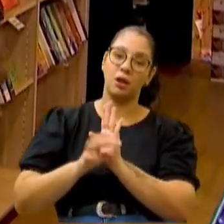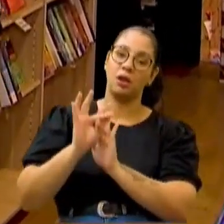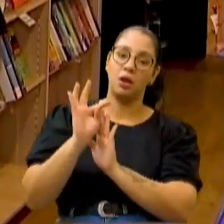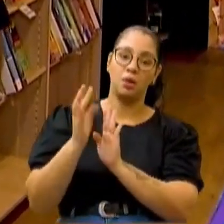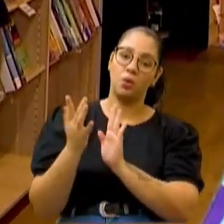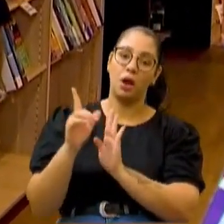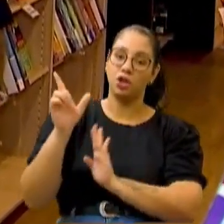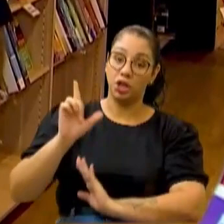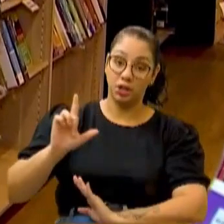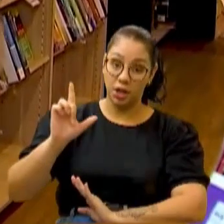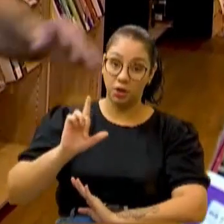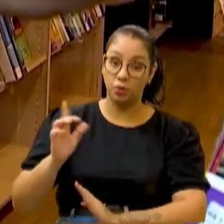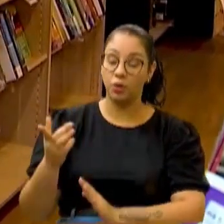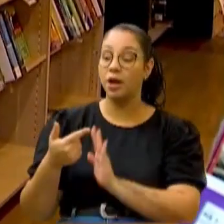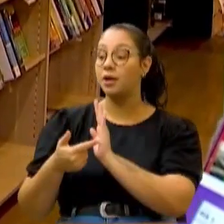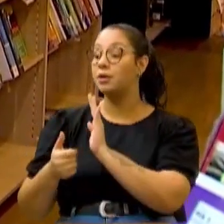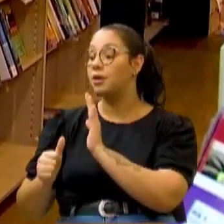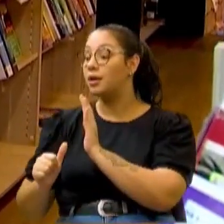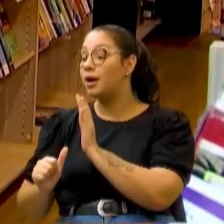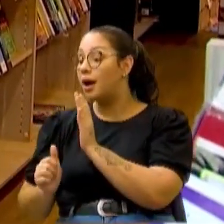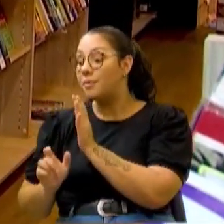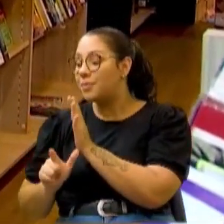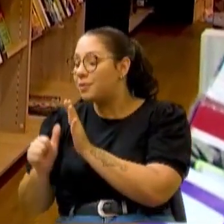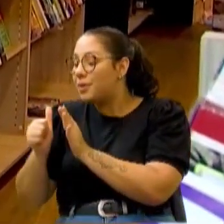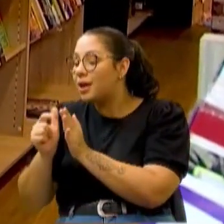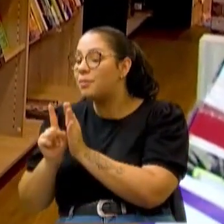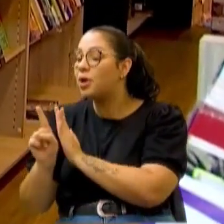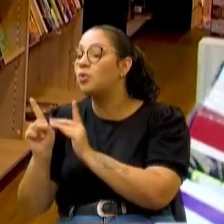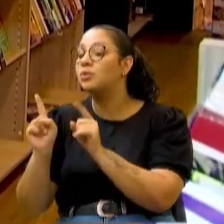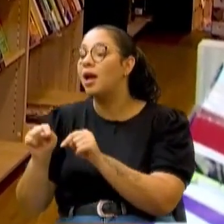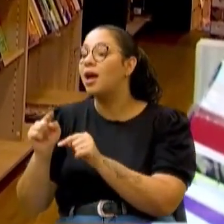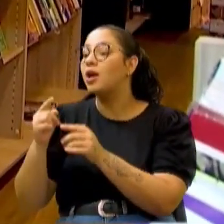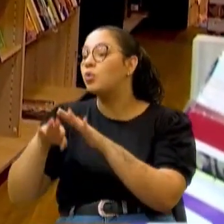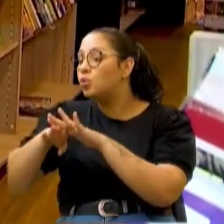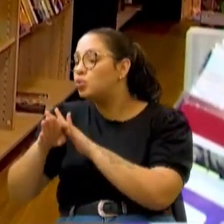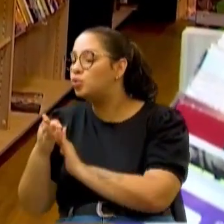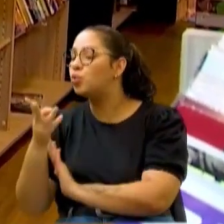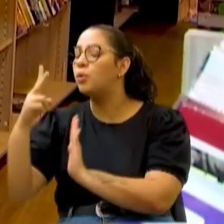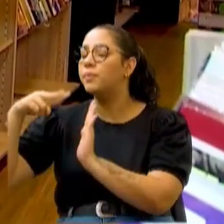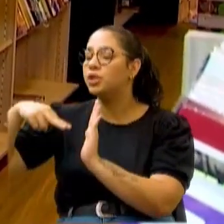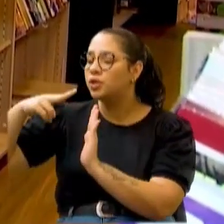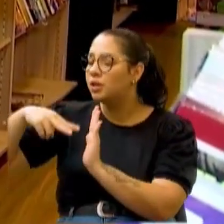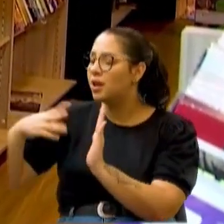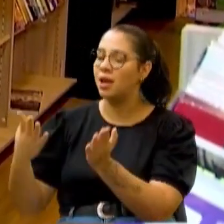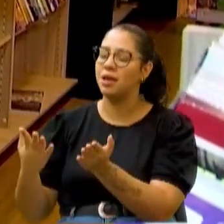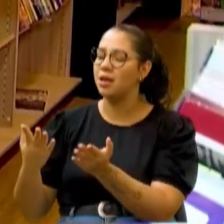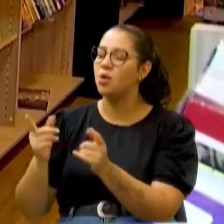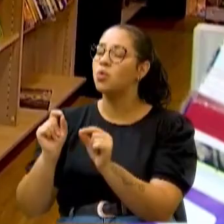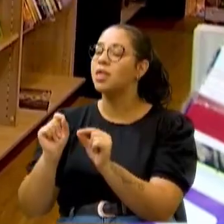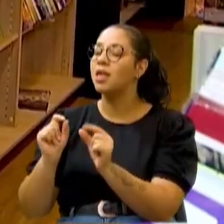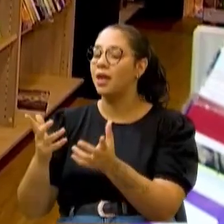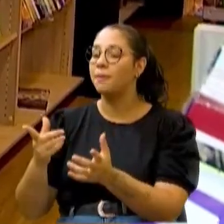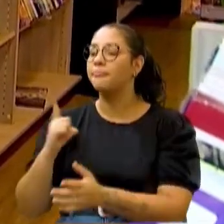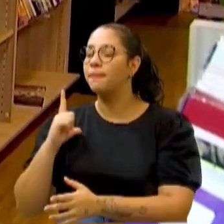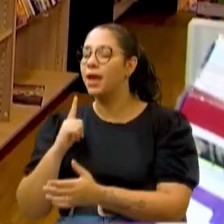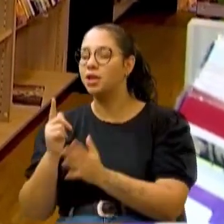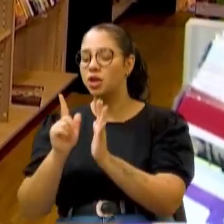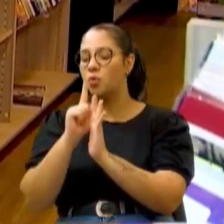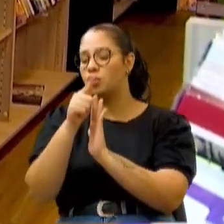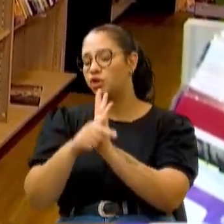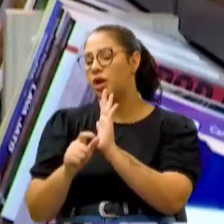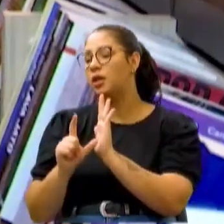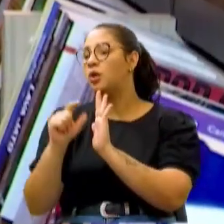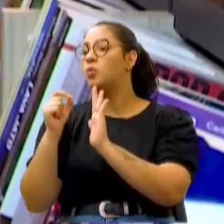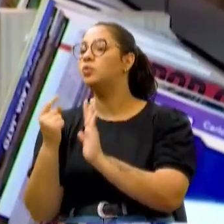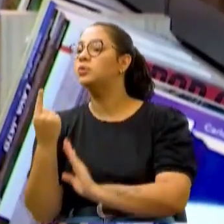uma das primeiras perguntas é, o que você habitualmente lê? Né? Então se ele já habitualmente lê